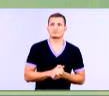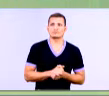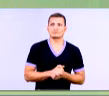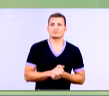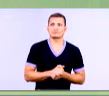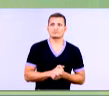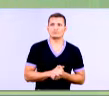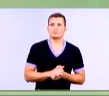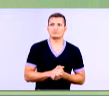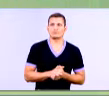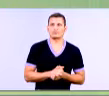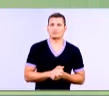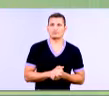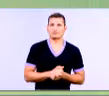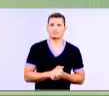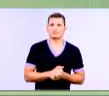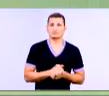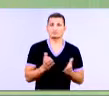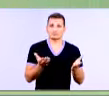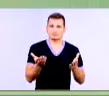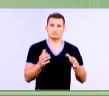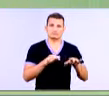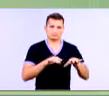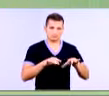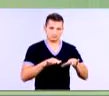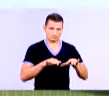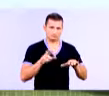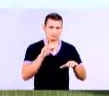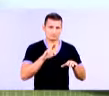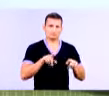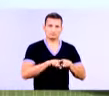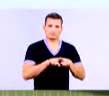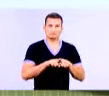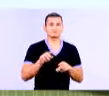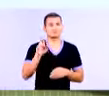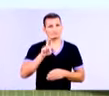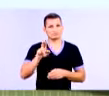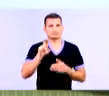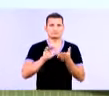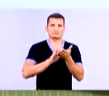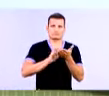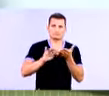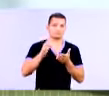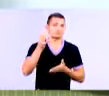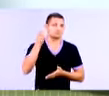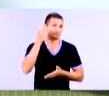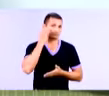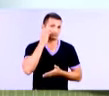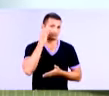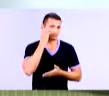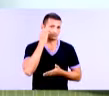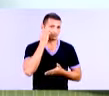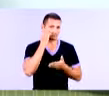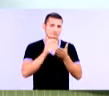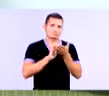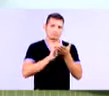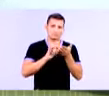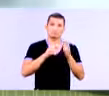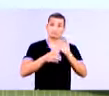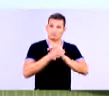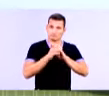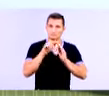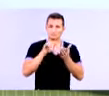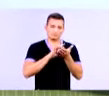Hoje, além de a gente usar o teclado, a gente está utilizando muito o touchscreen. Né? O celular, o nosso dispositivo de entrada dele é o